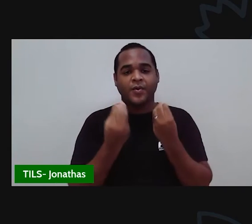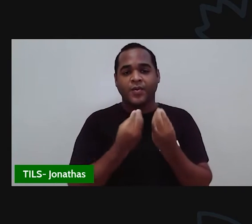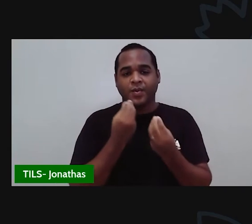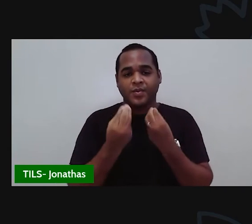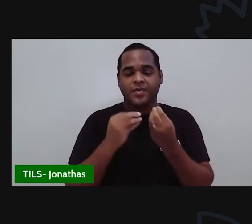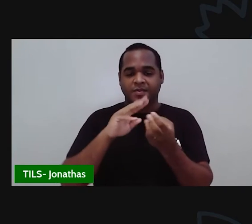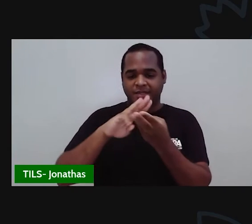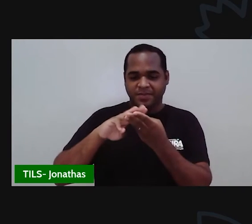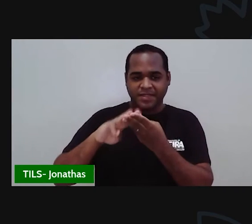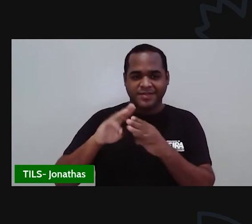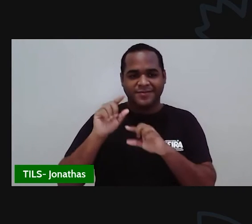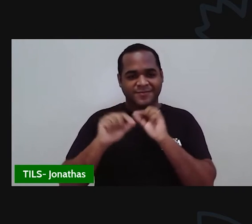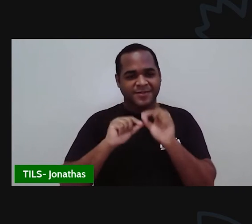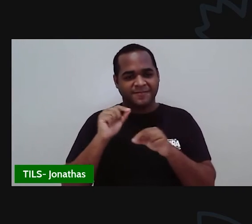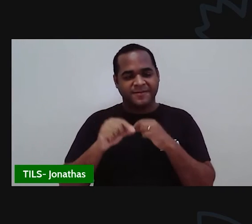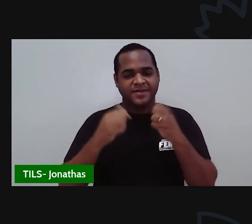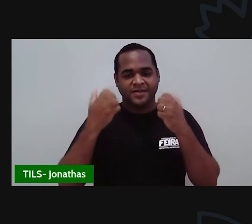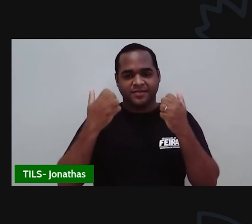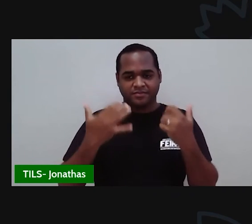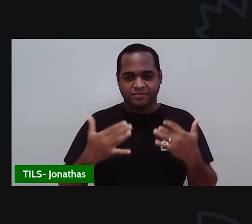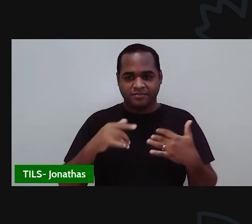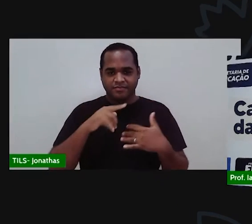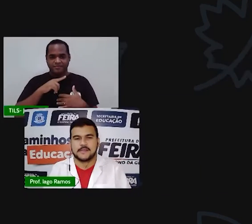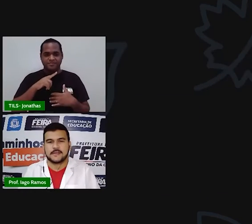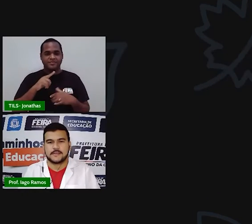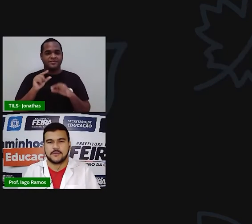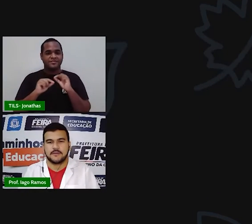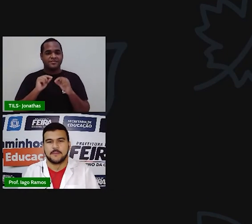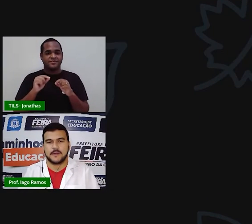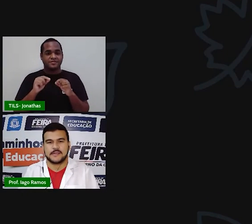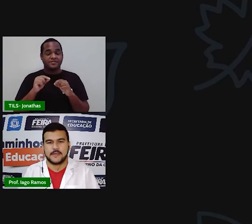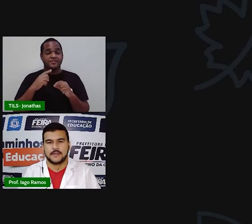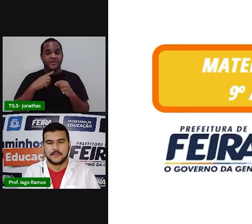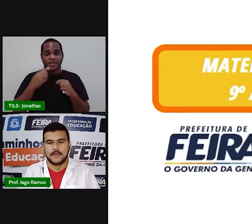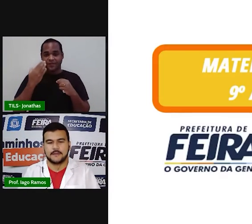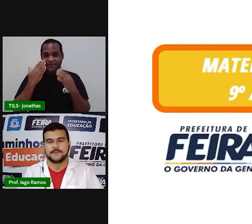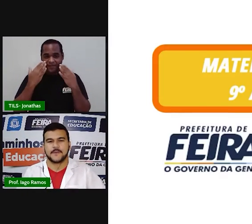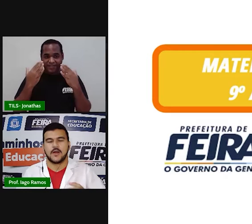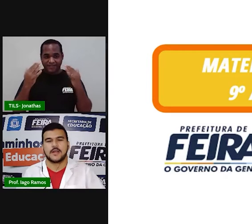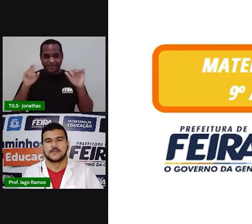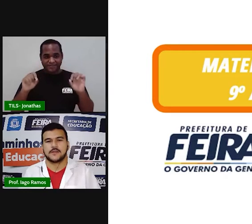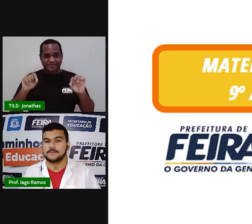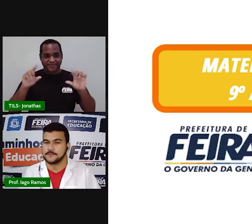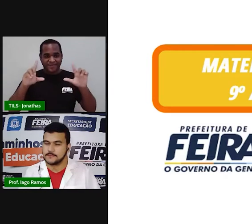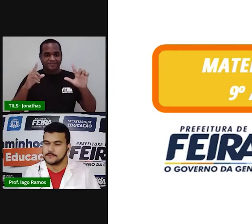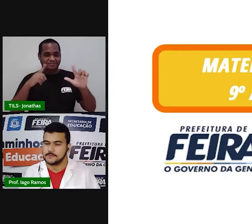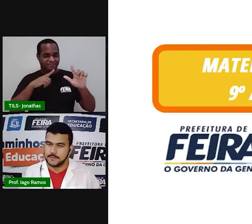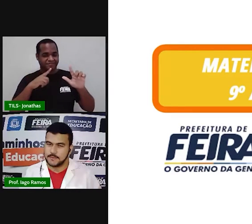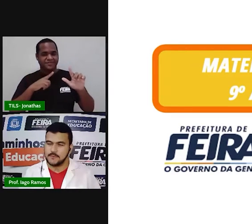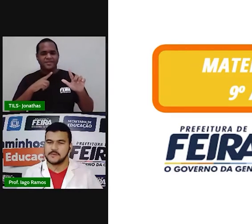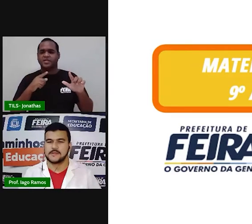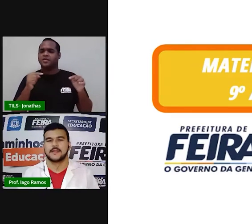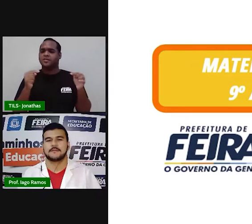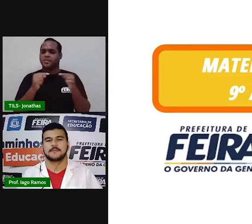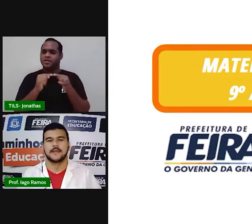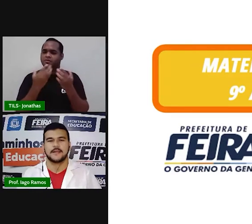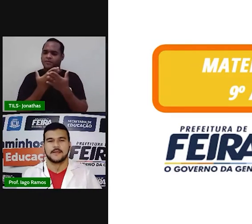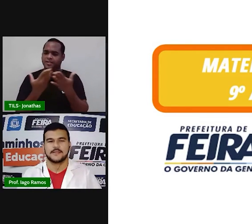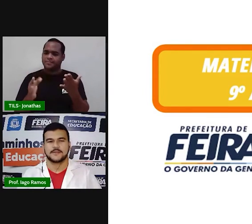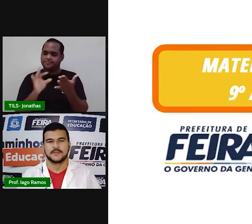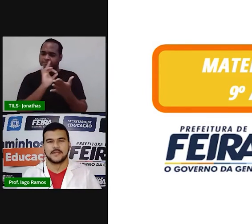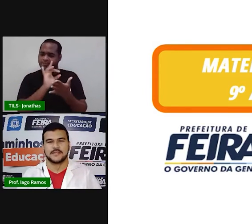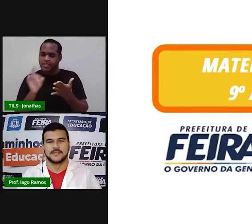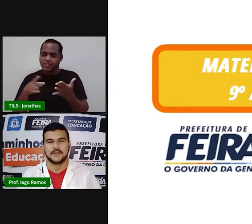que está ali por trás, tá bom? Então, vamos lá, a apresentação que vai aparecer aí na tela. Olha só, para você,